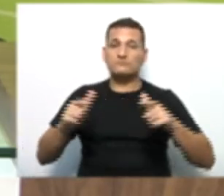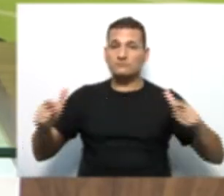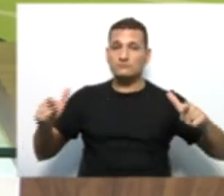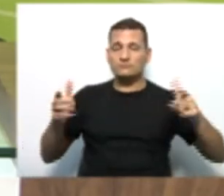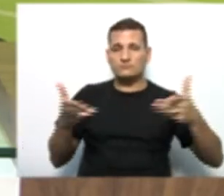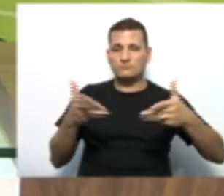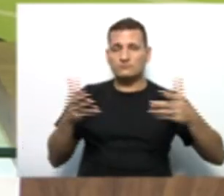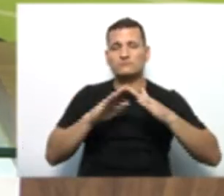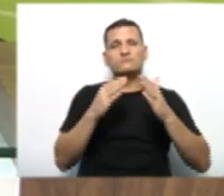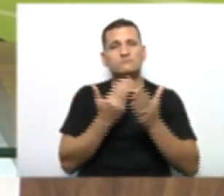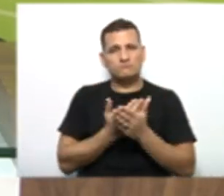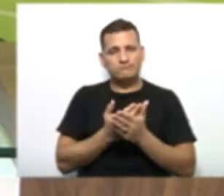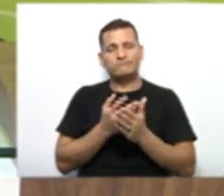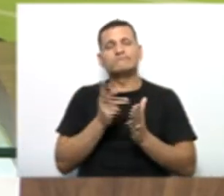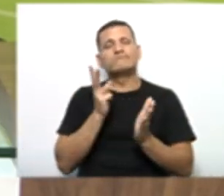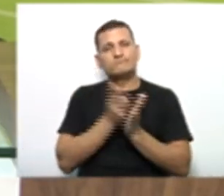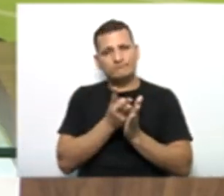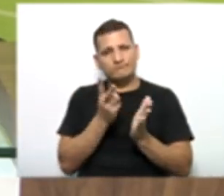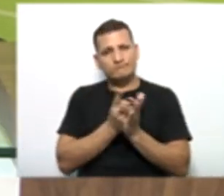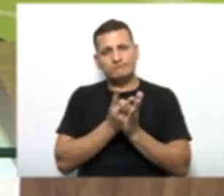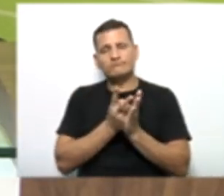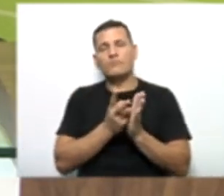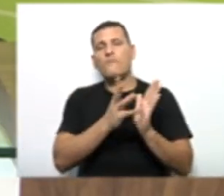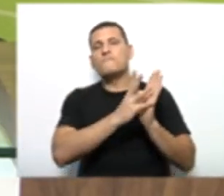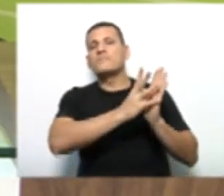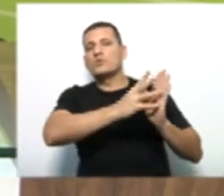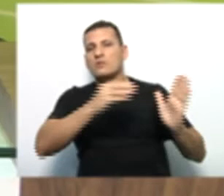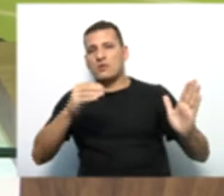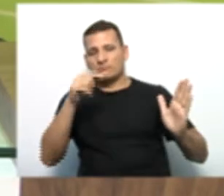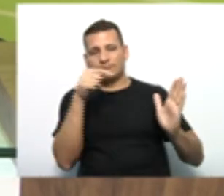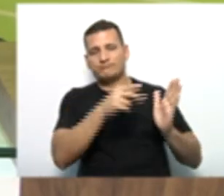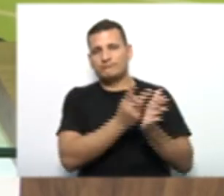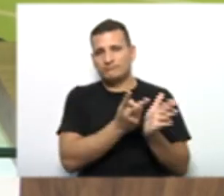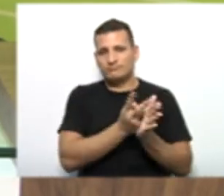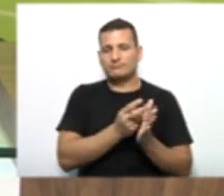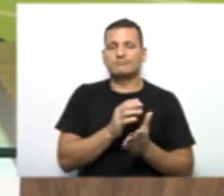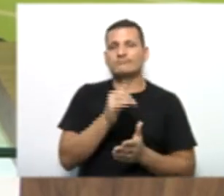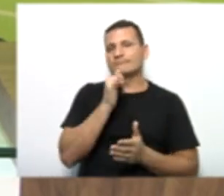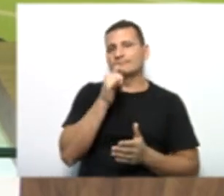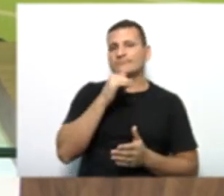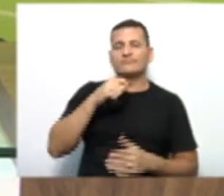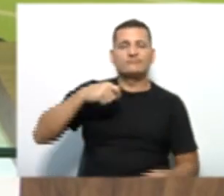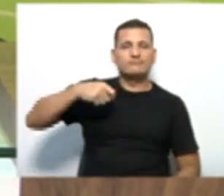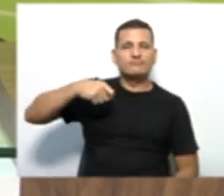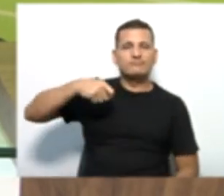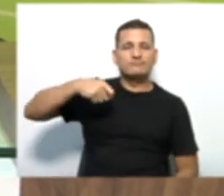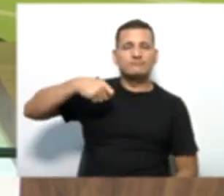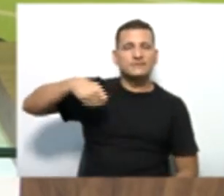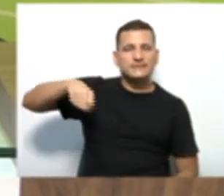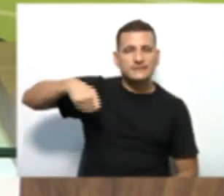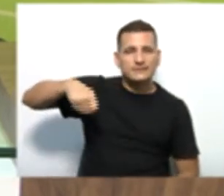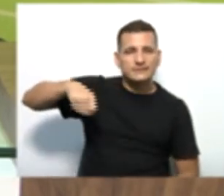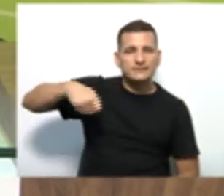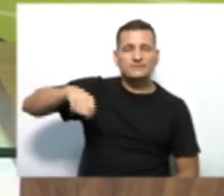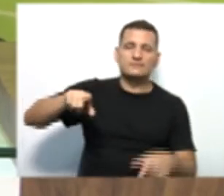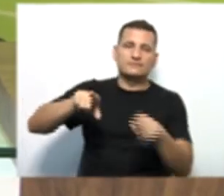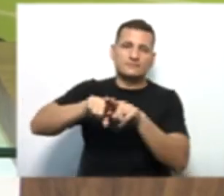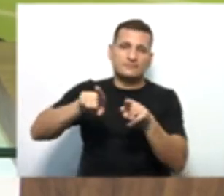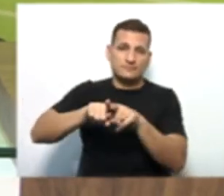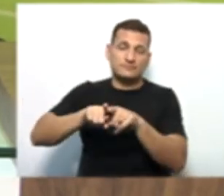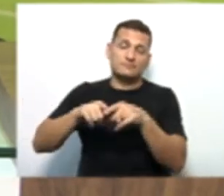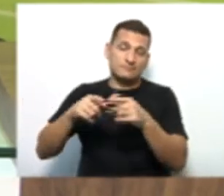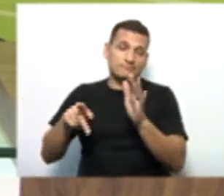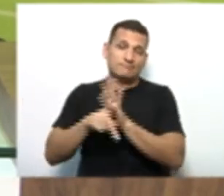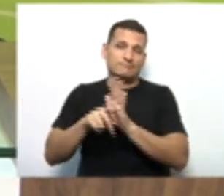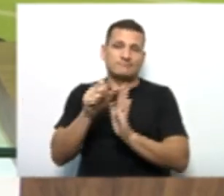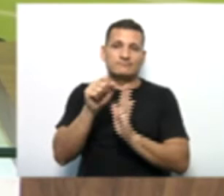no mundo ainda segue esse modelo de preparação. O sino, né, o sinal quando toca, isso já é consequência da escola